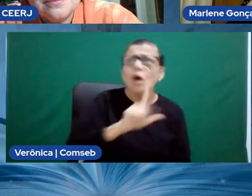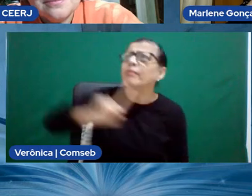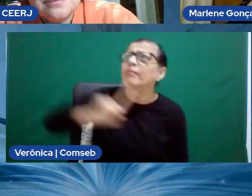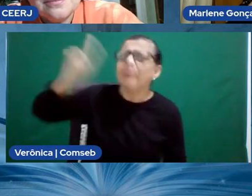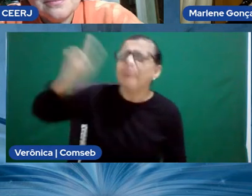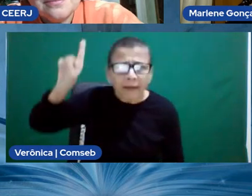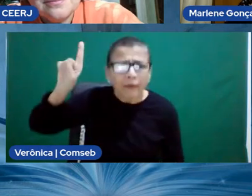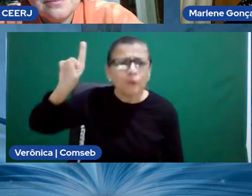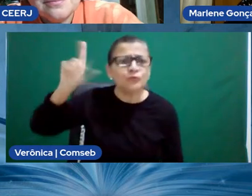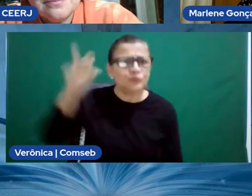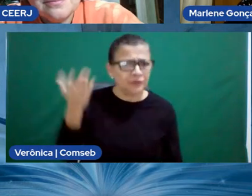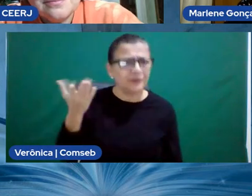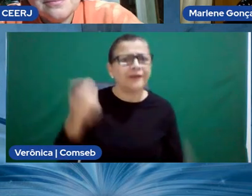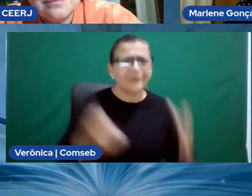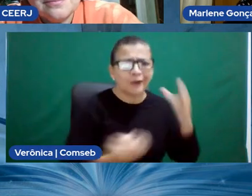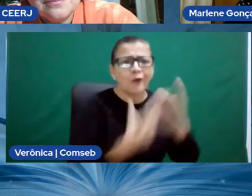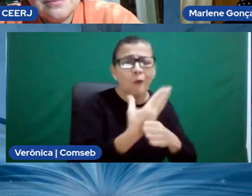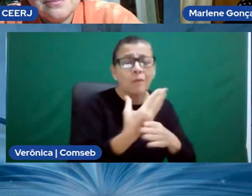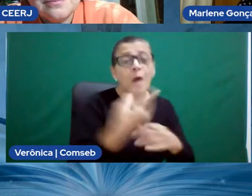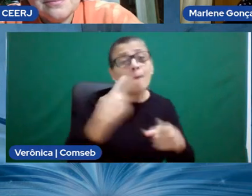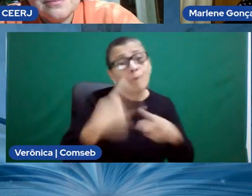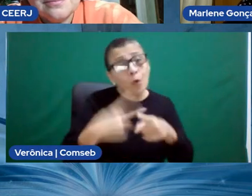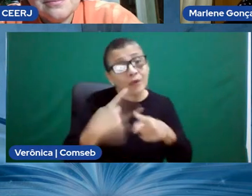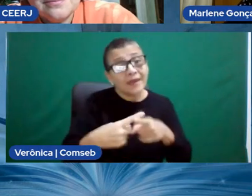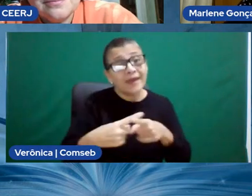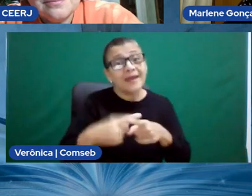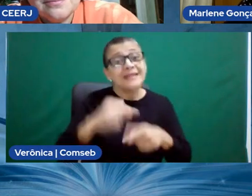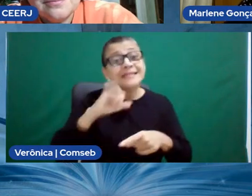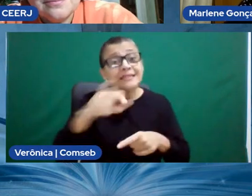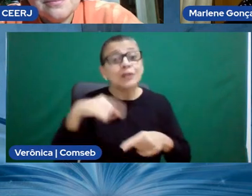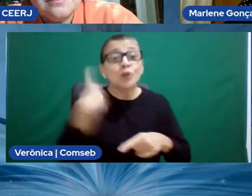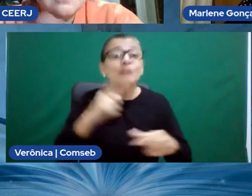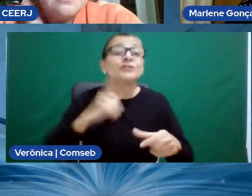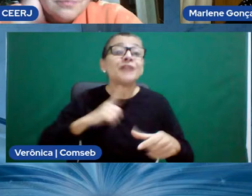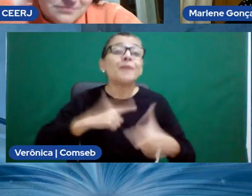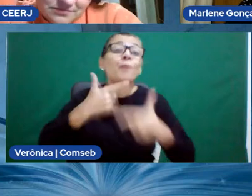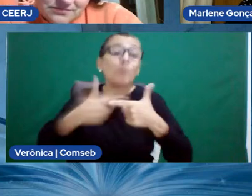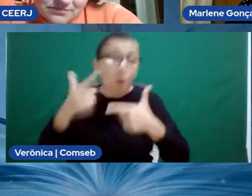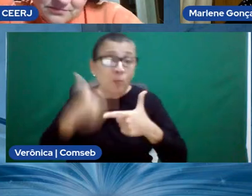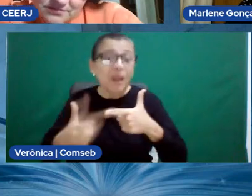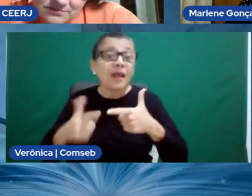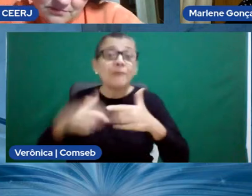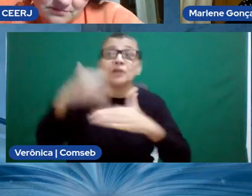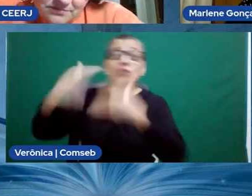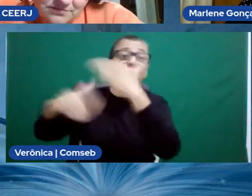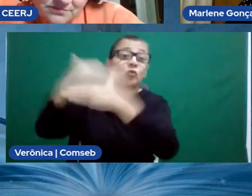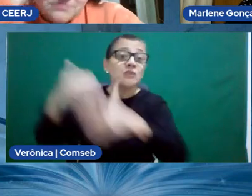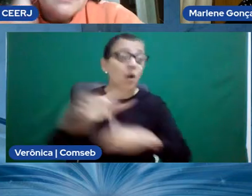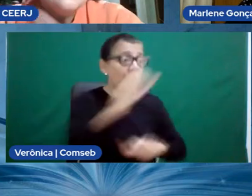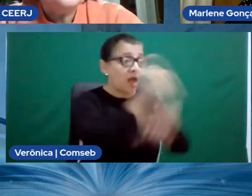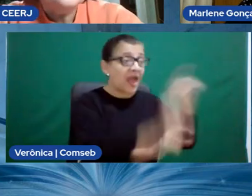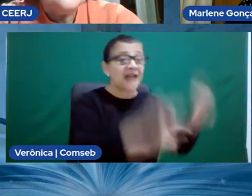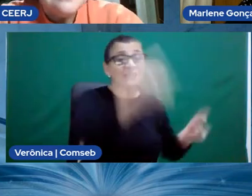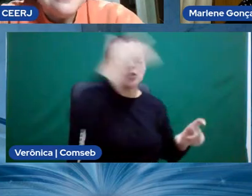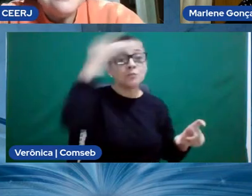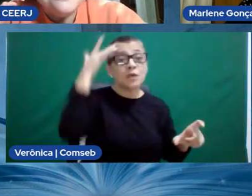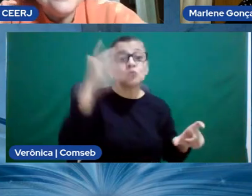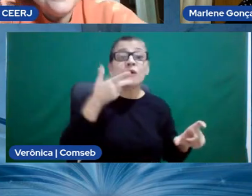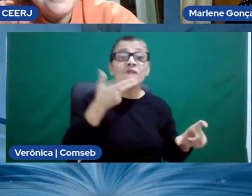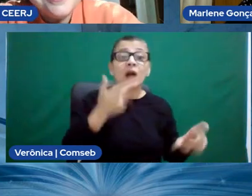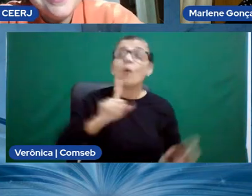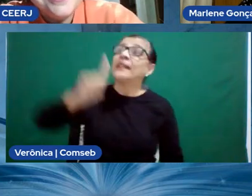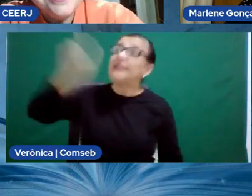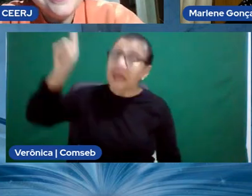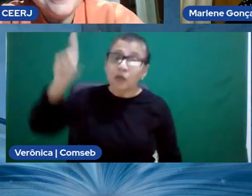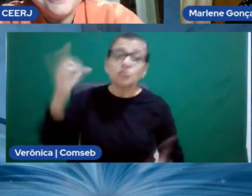nós temos um problema de evolução, os criacionistas dizem que Deus vem querer consertar as coisas.